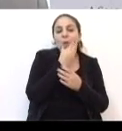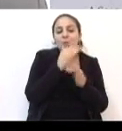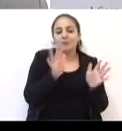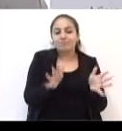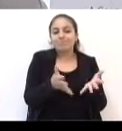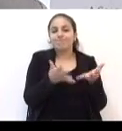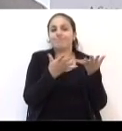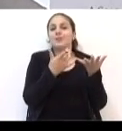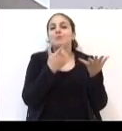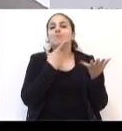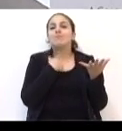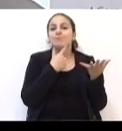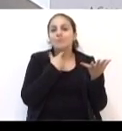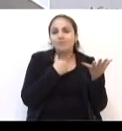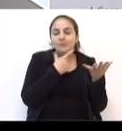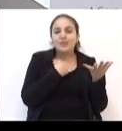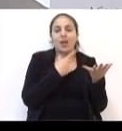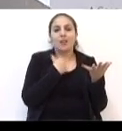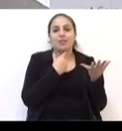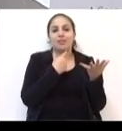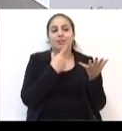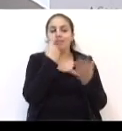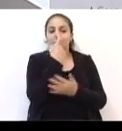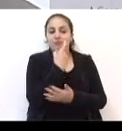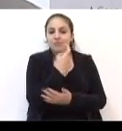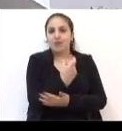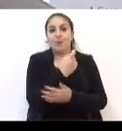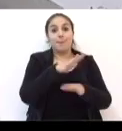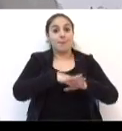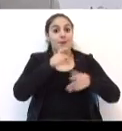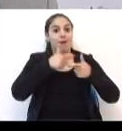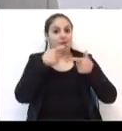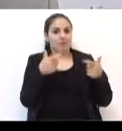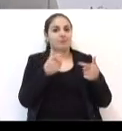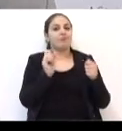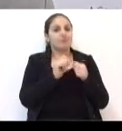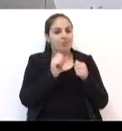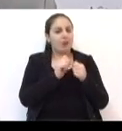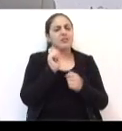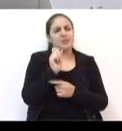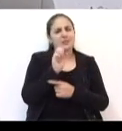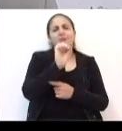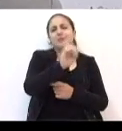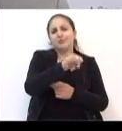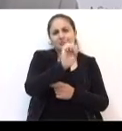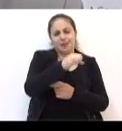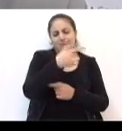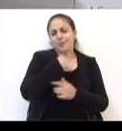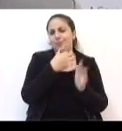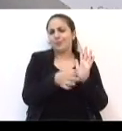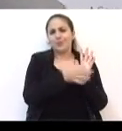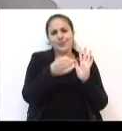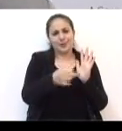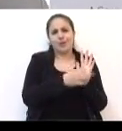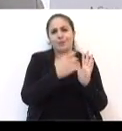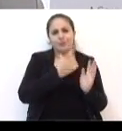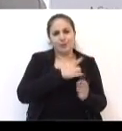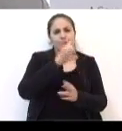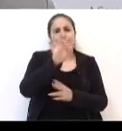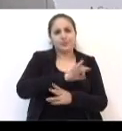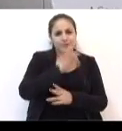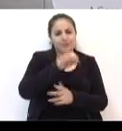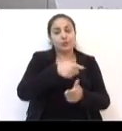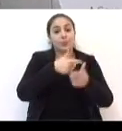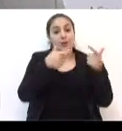de reação, de desejo, de atração maior. E isso leva, assim, na minha opinião, a ter um índice maior